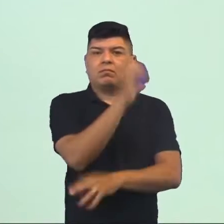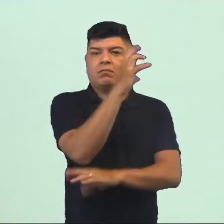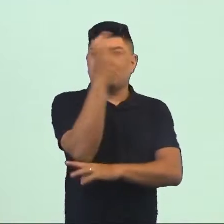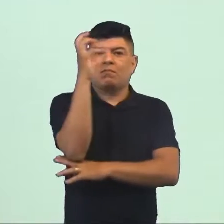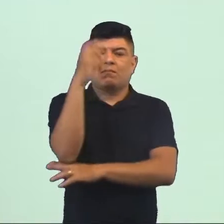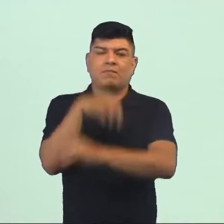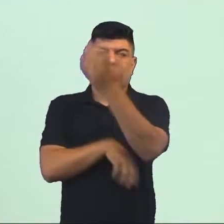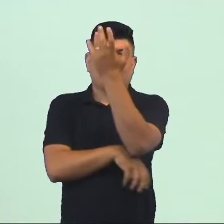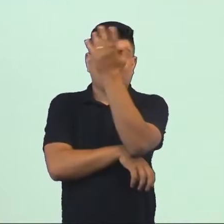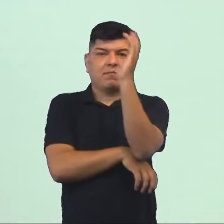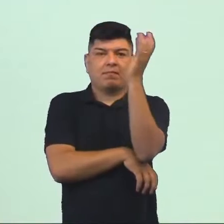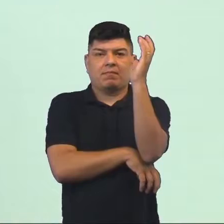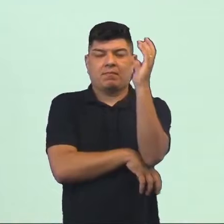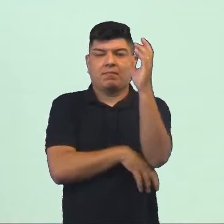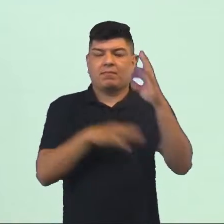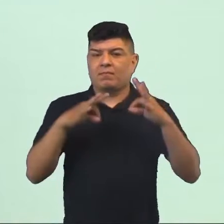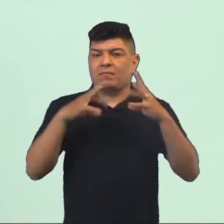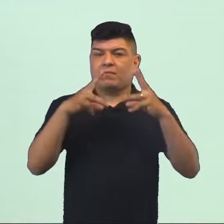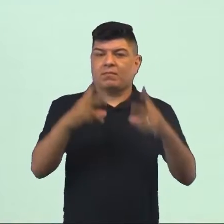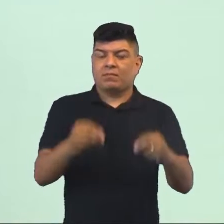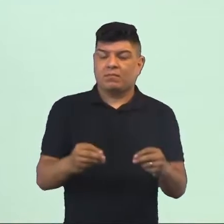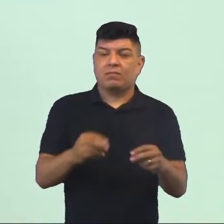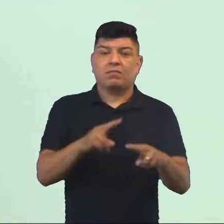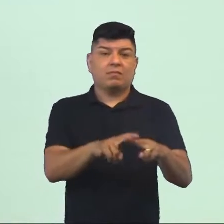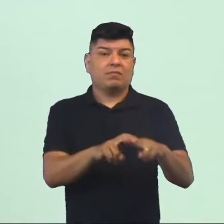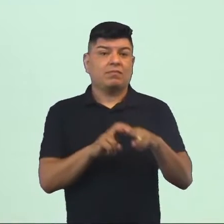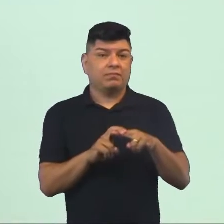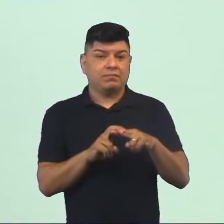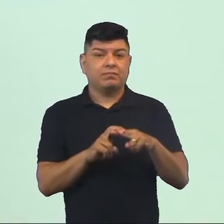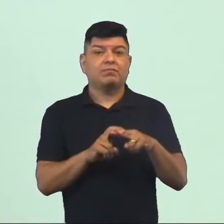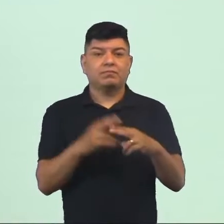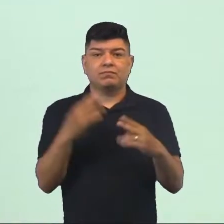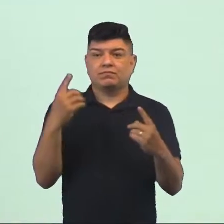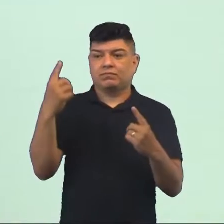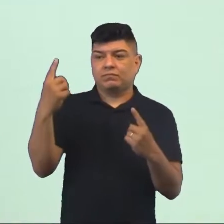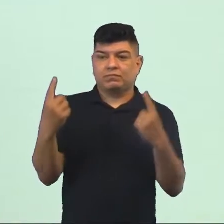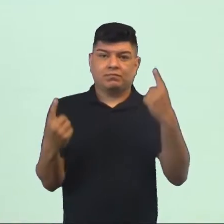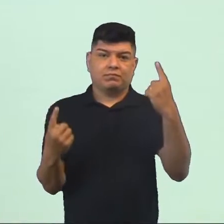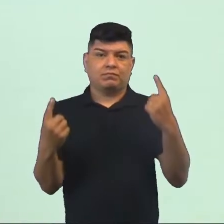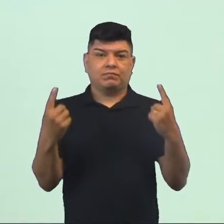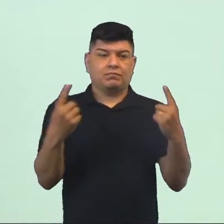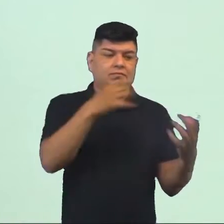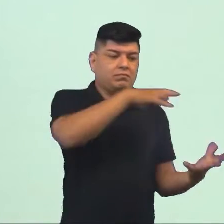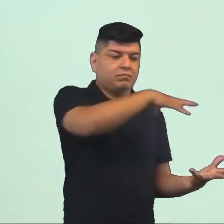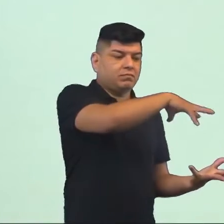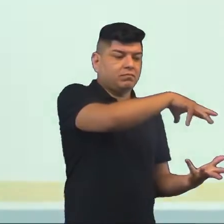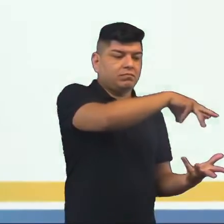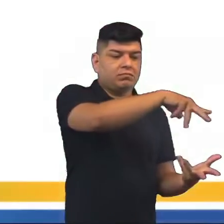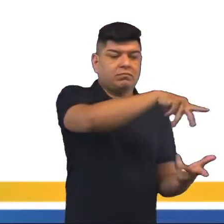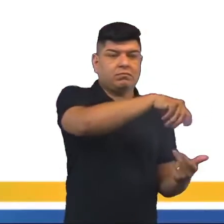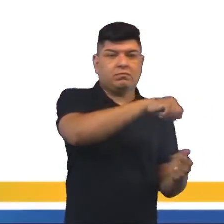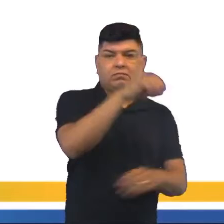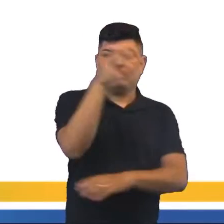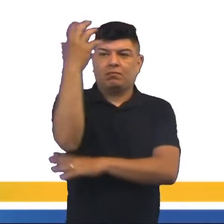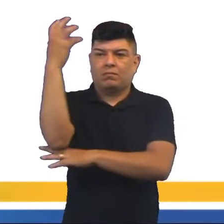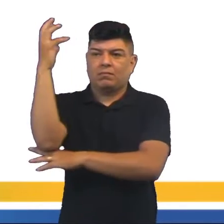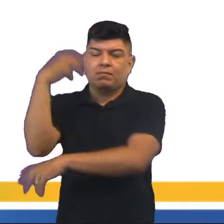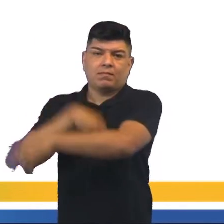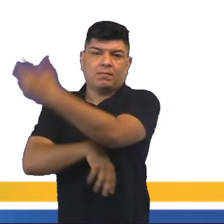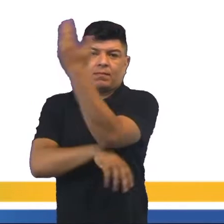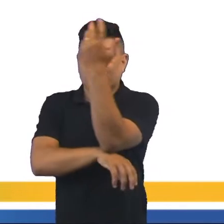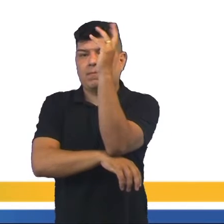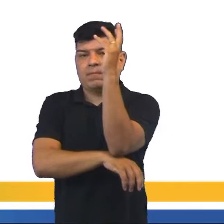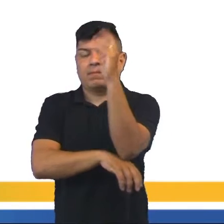natureza. Tudo isso vem do meio ambiente. É aí que está a questão, a relação entre globalização e meio ambiente,